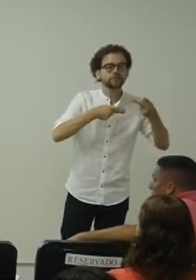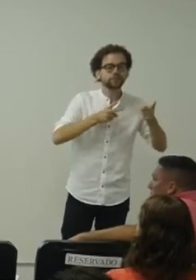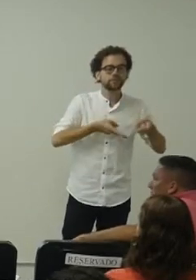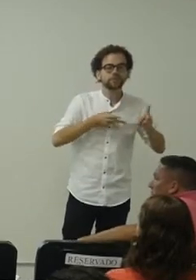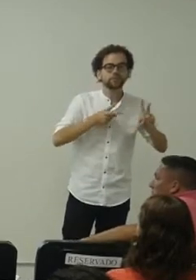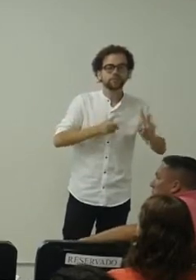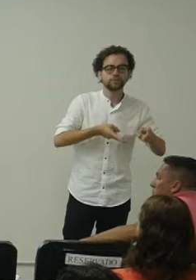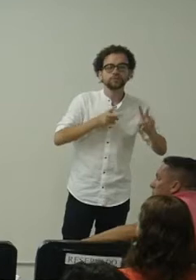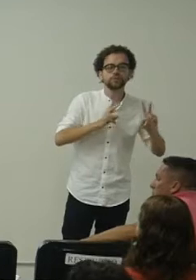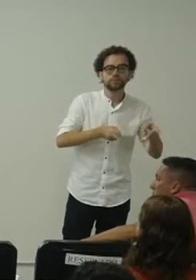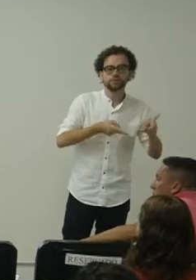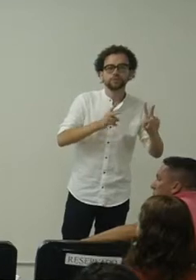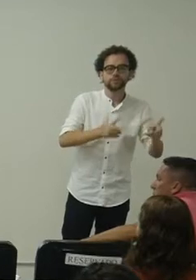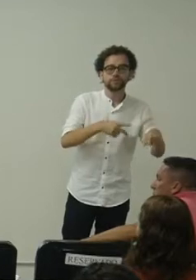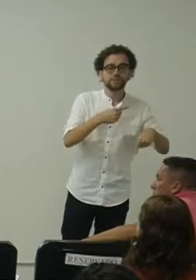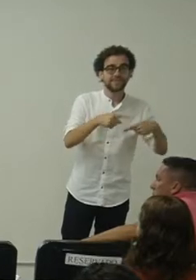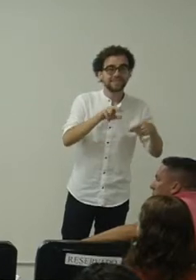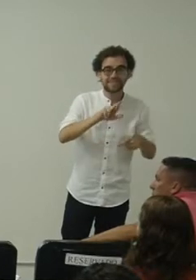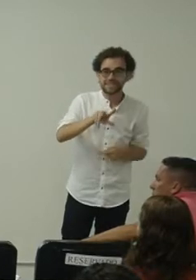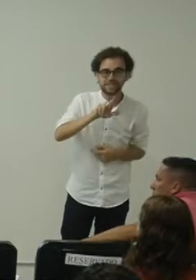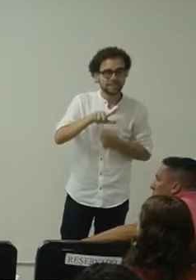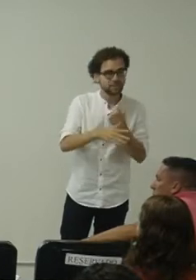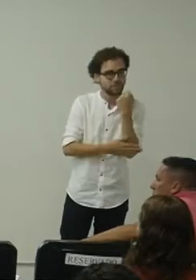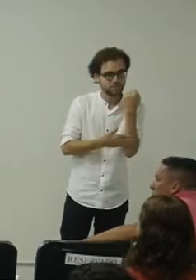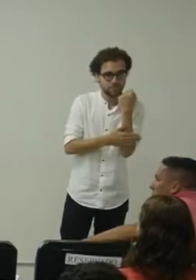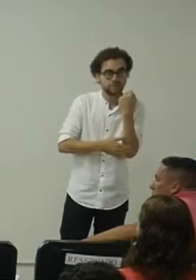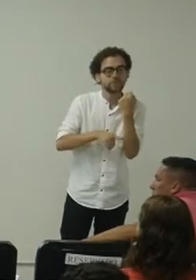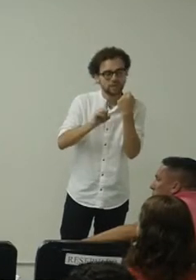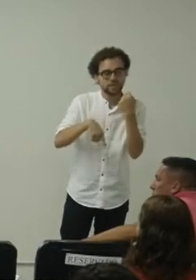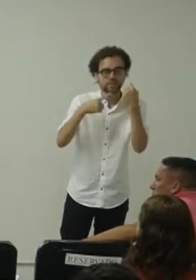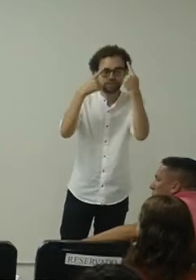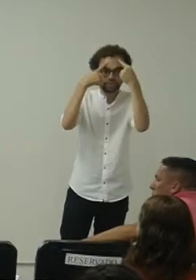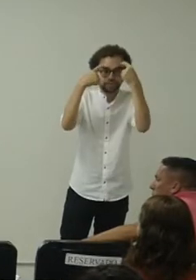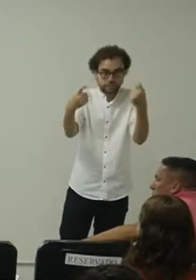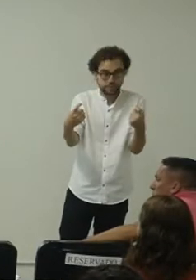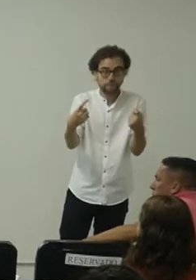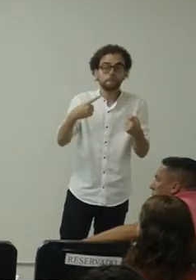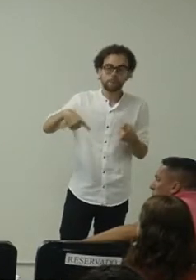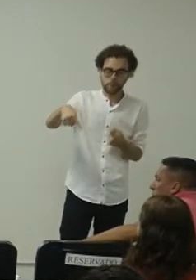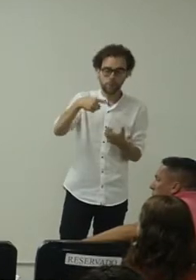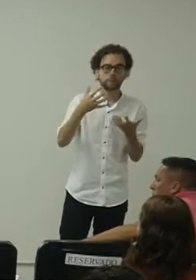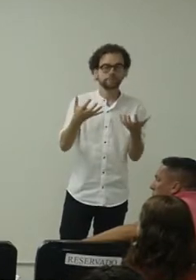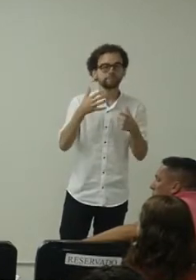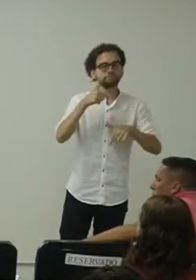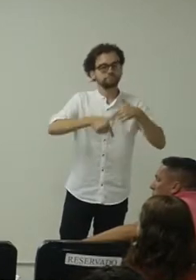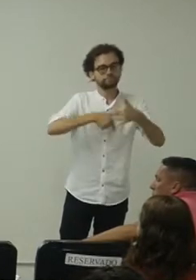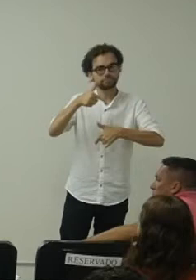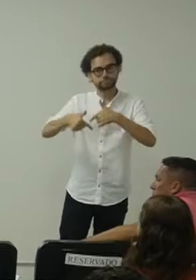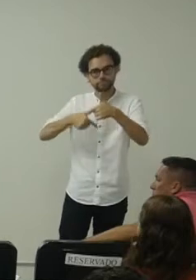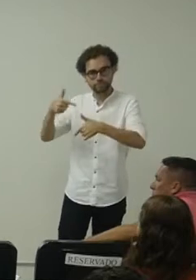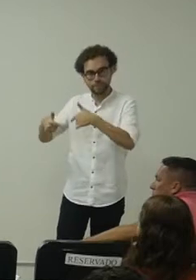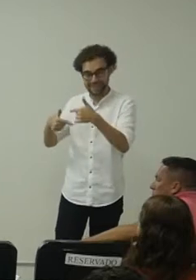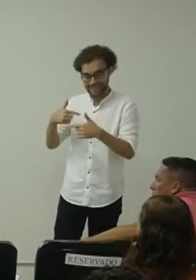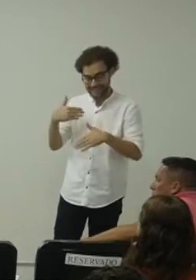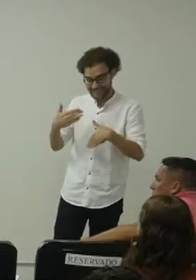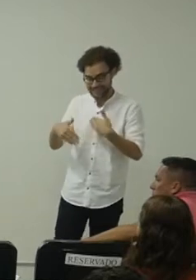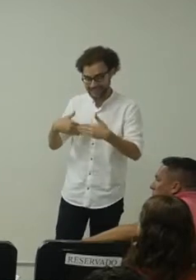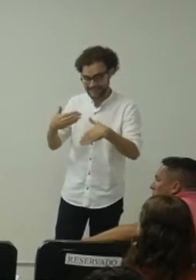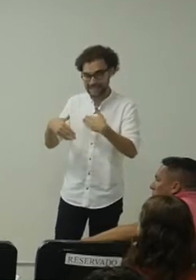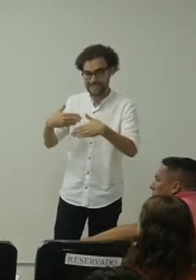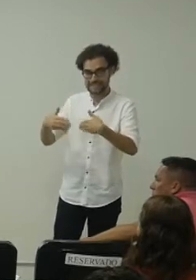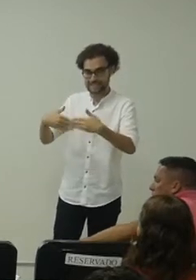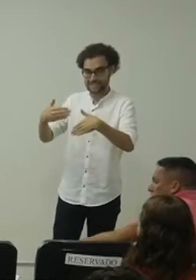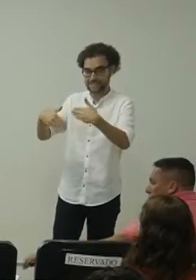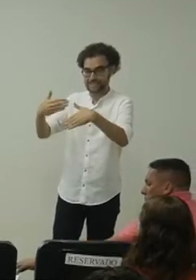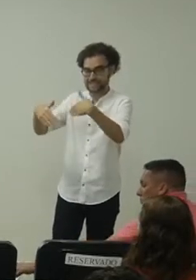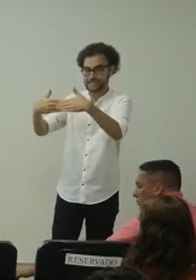é atitude violenta. É isso que a gente está querendo trabalhar quando a gente fala desse processo de